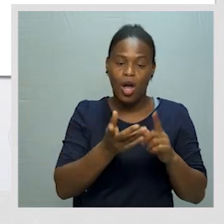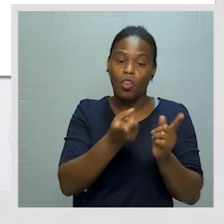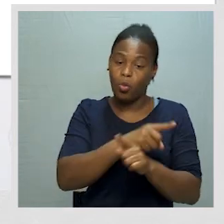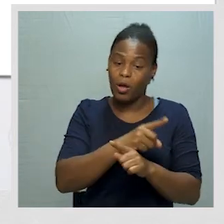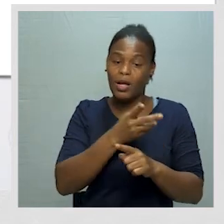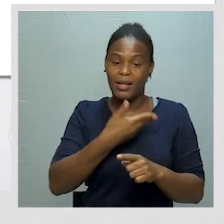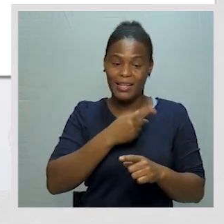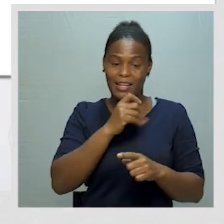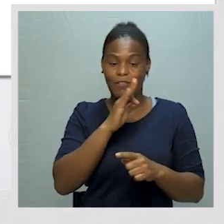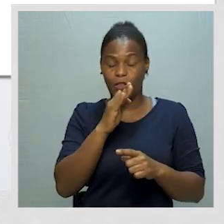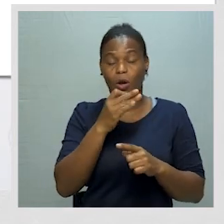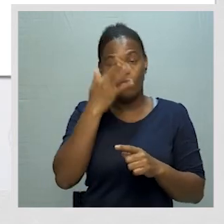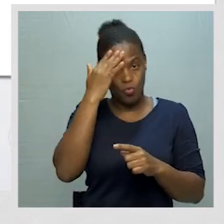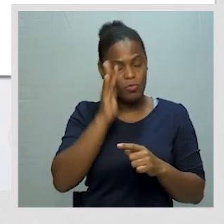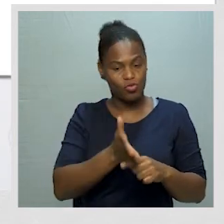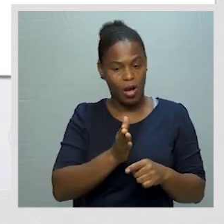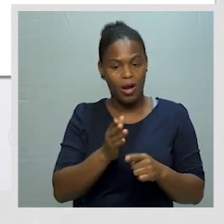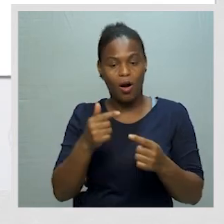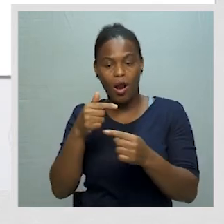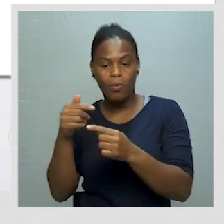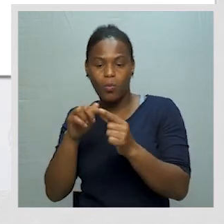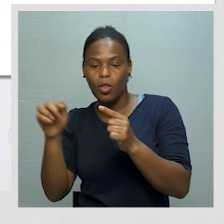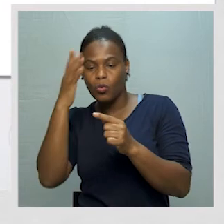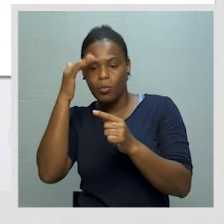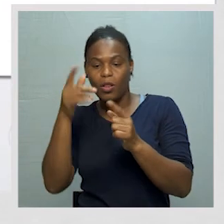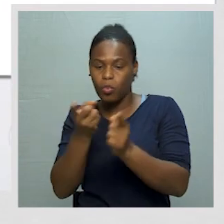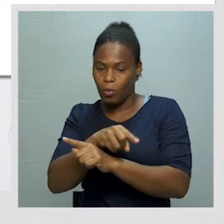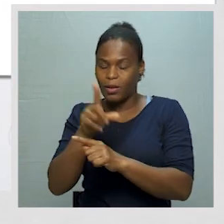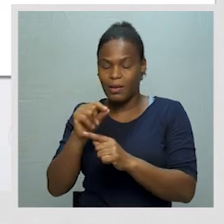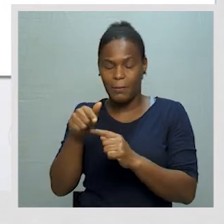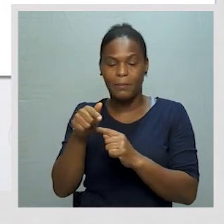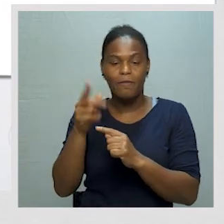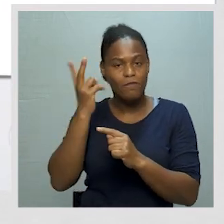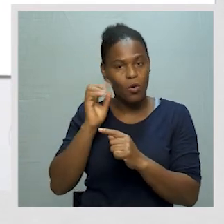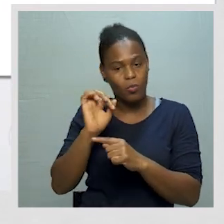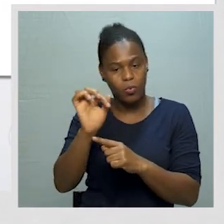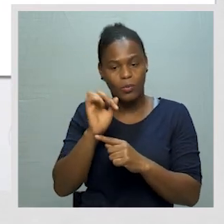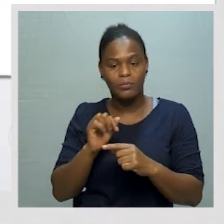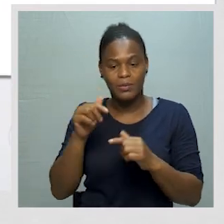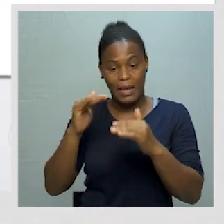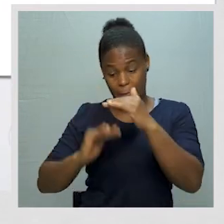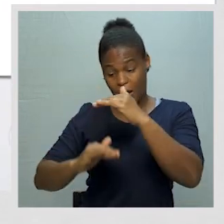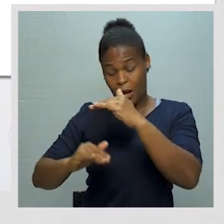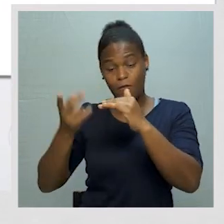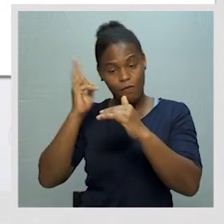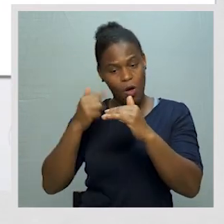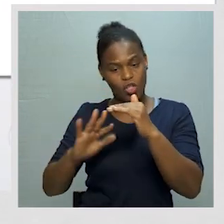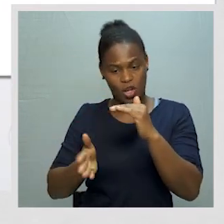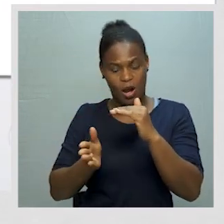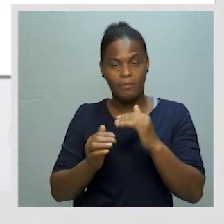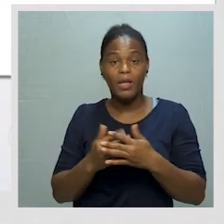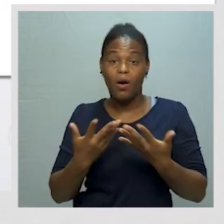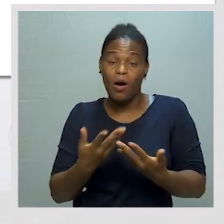Nós temos também PIB a preços constantes, vamos substituir ali pelo seu valor. O que é que eu vou fazer